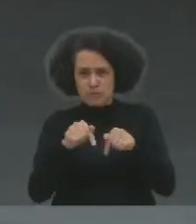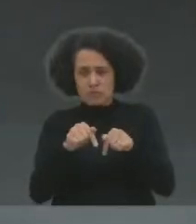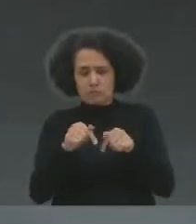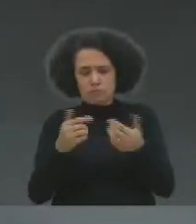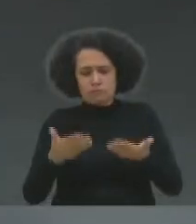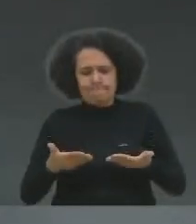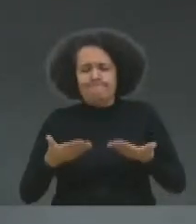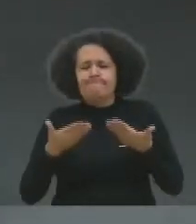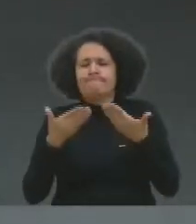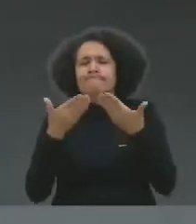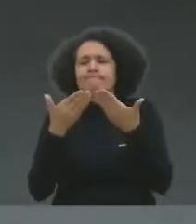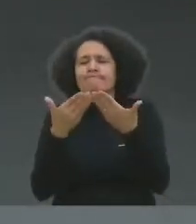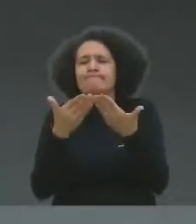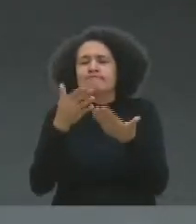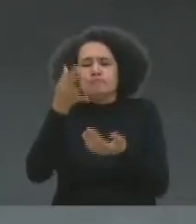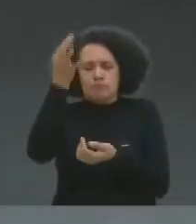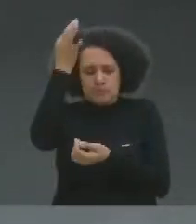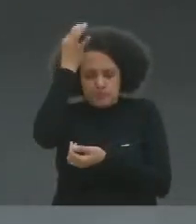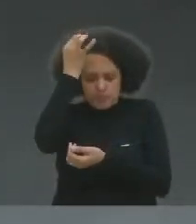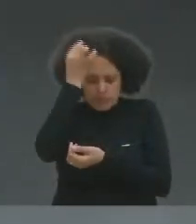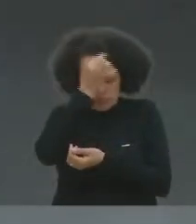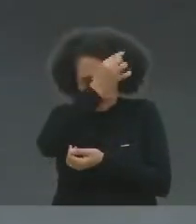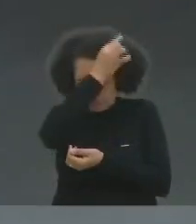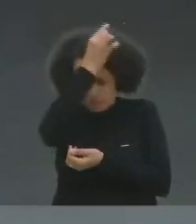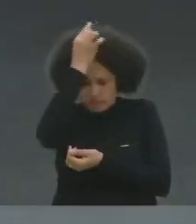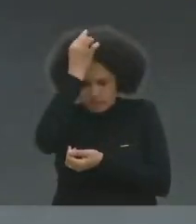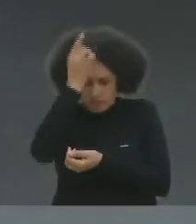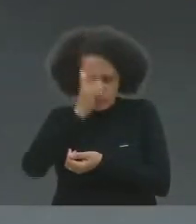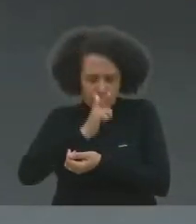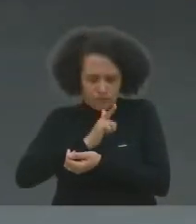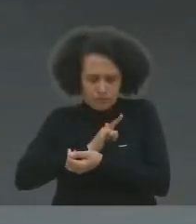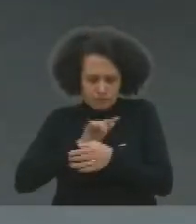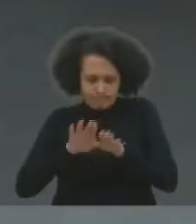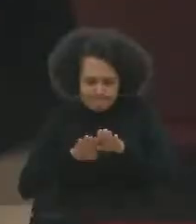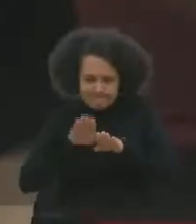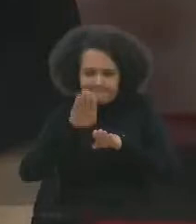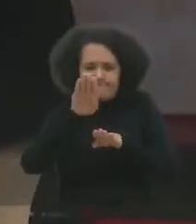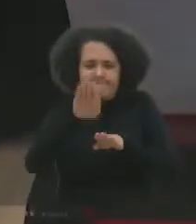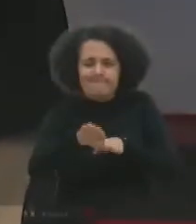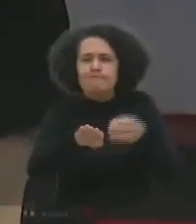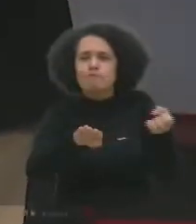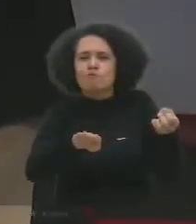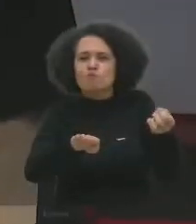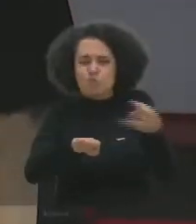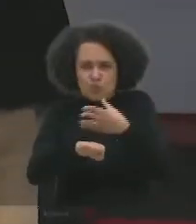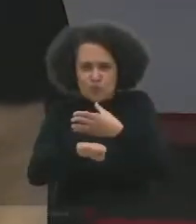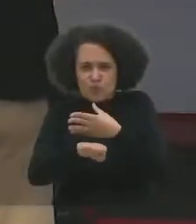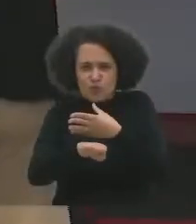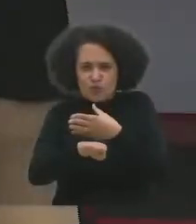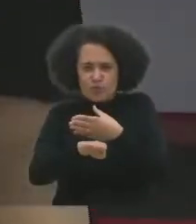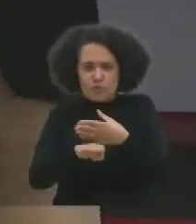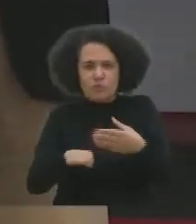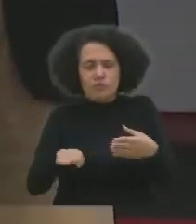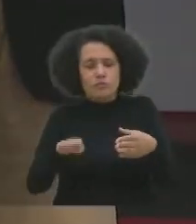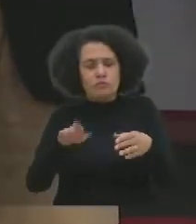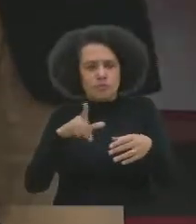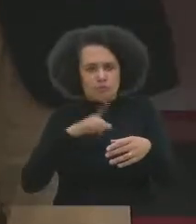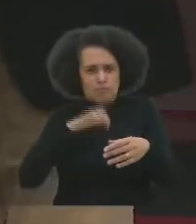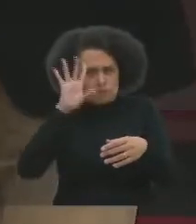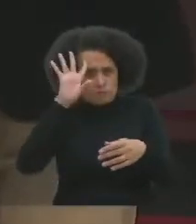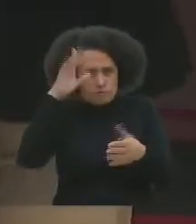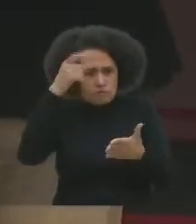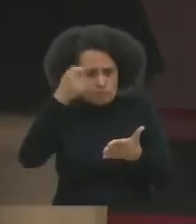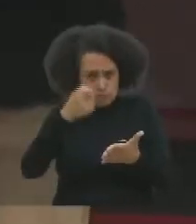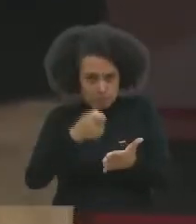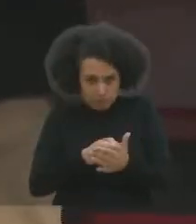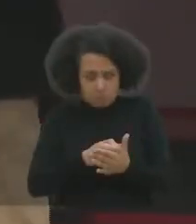entreguemos ao Espírito. Take another step. Demos mais um passo, um novo passo. Make another decision. Tomemos uma nova decisão. Make a